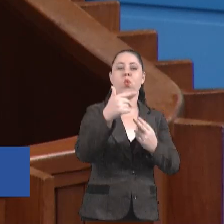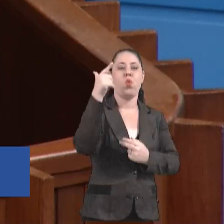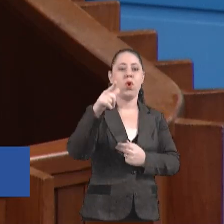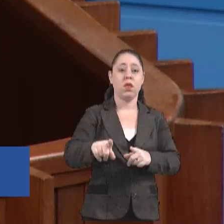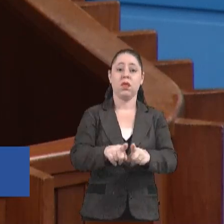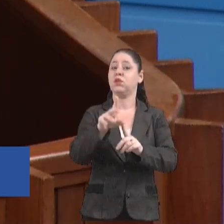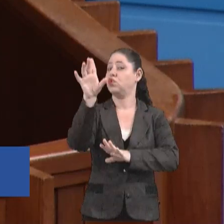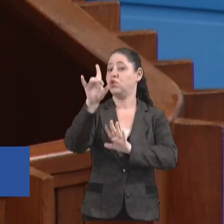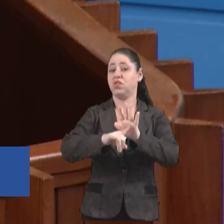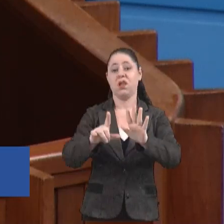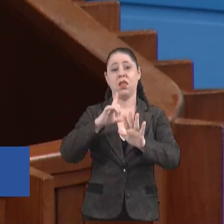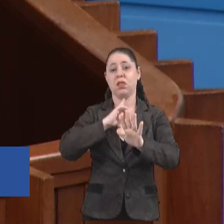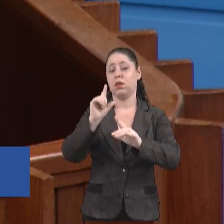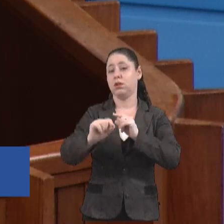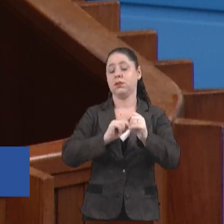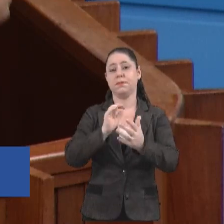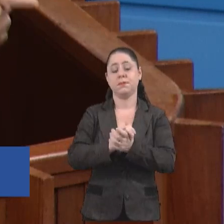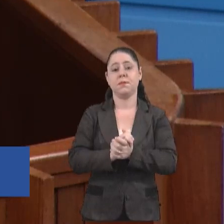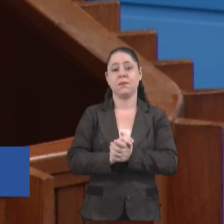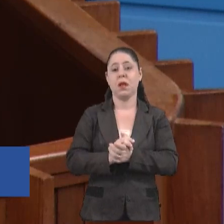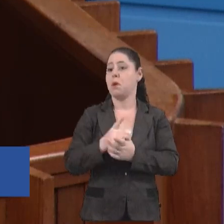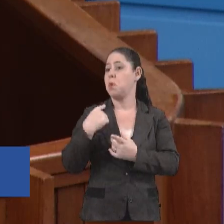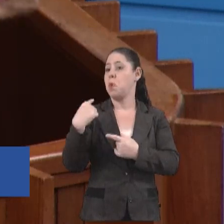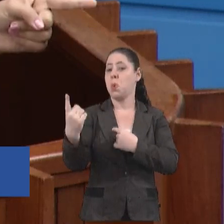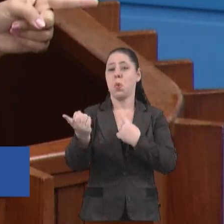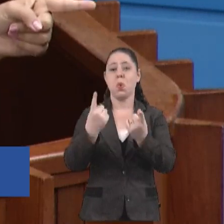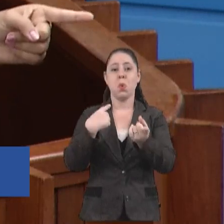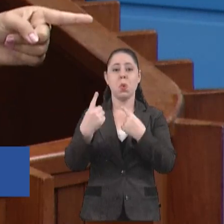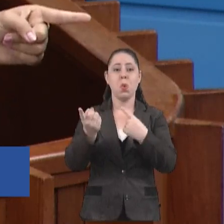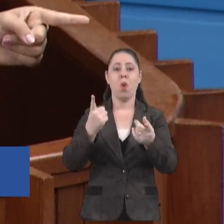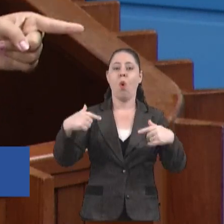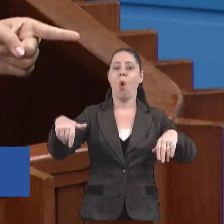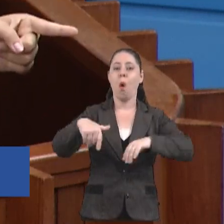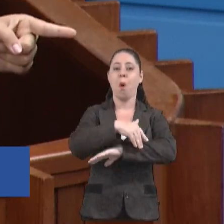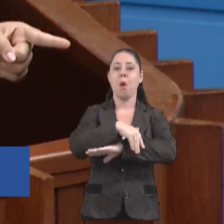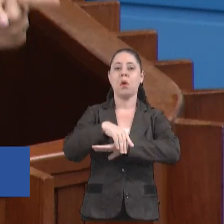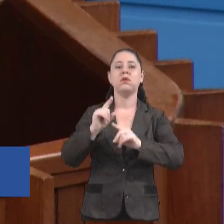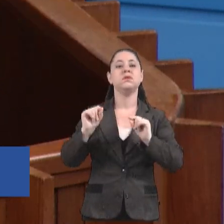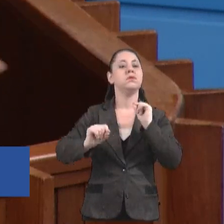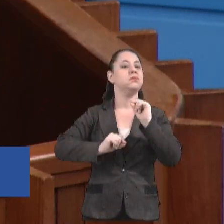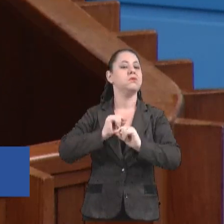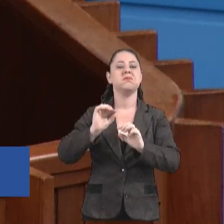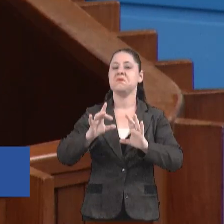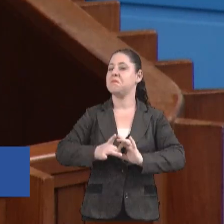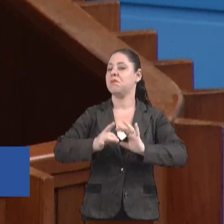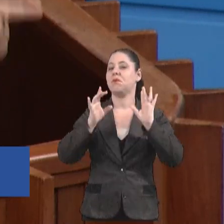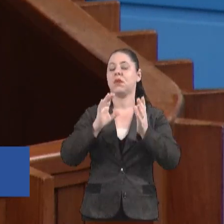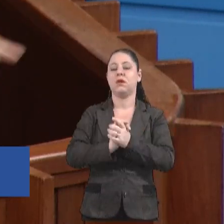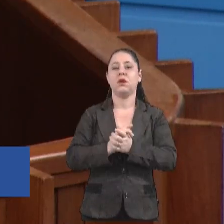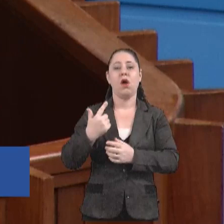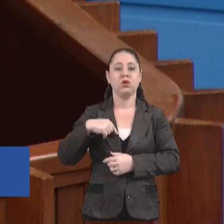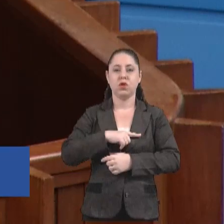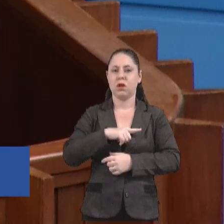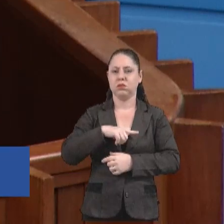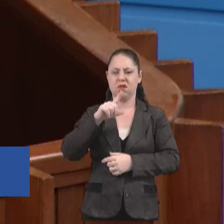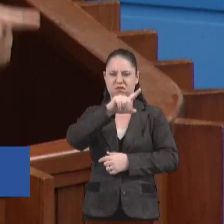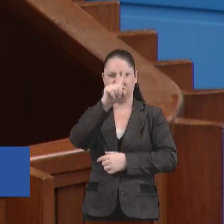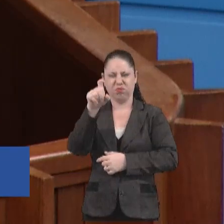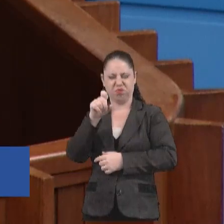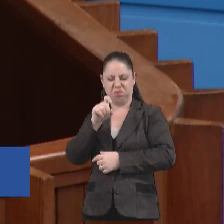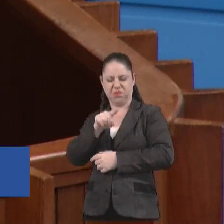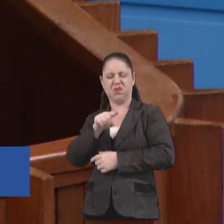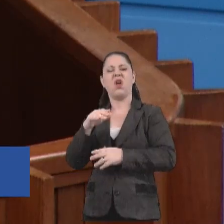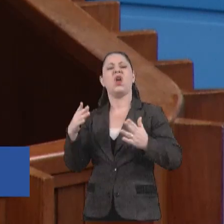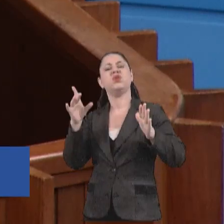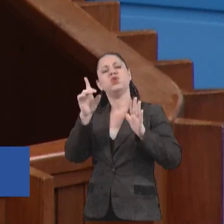Ela tem o direito de ir e vir, de circular por onde ela quiser. E nós não temos que questionar